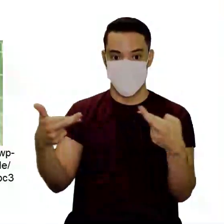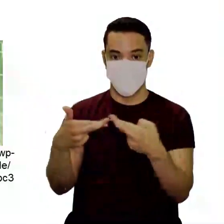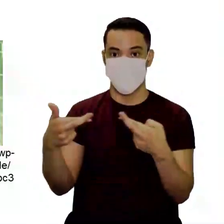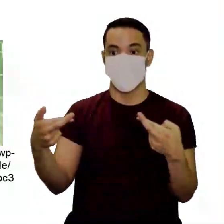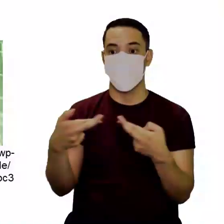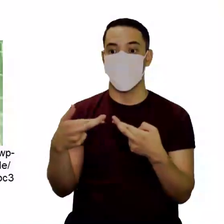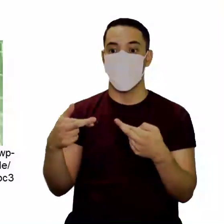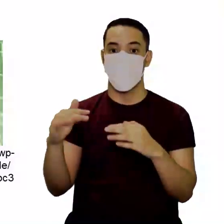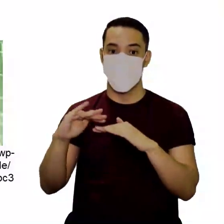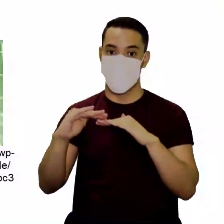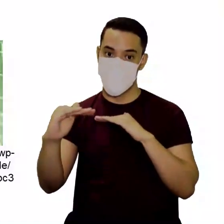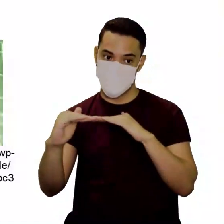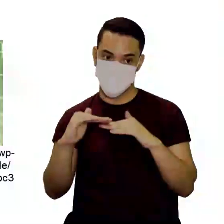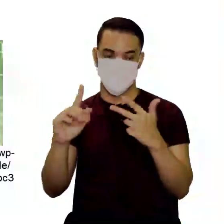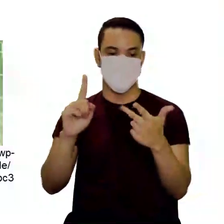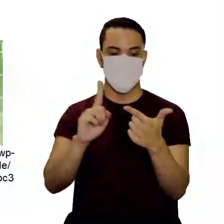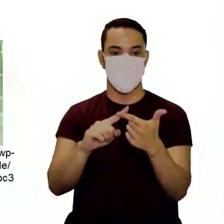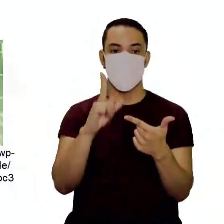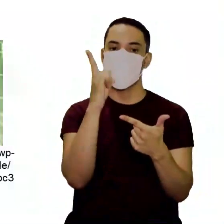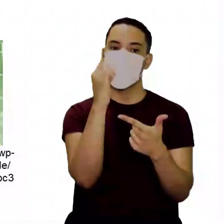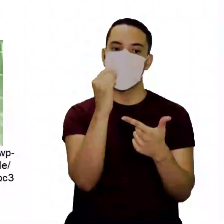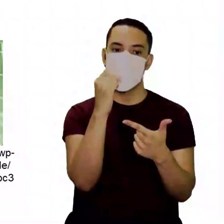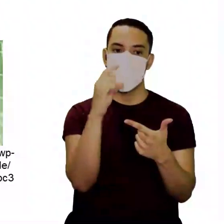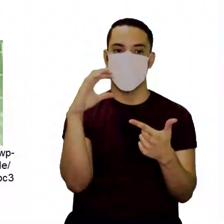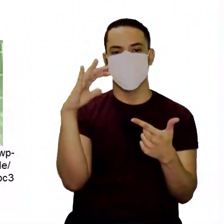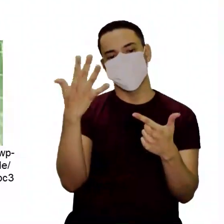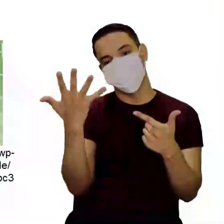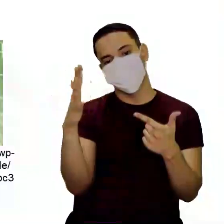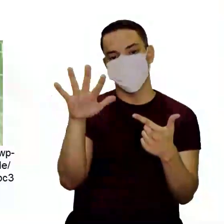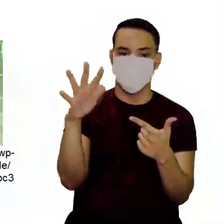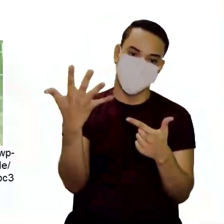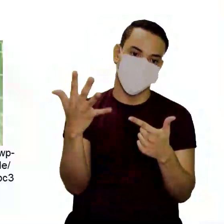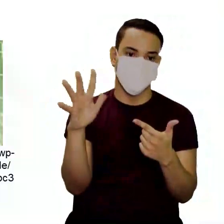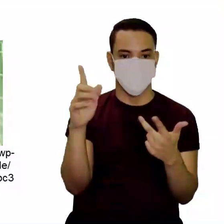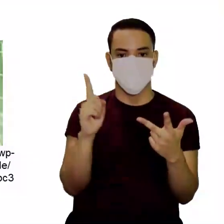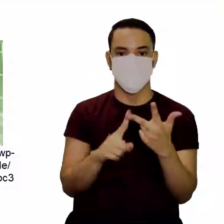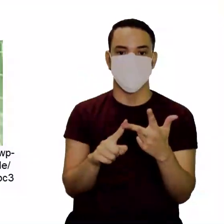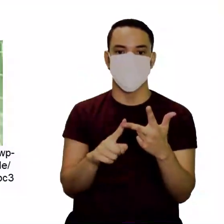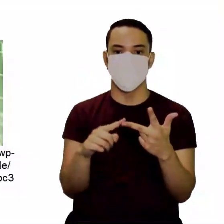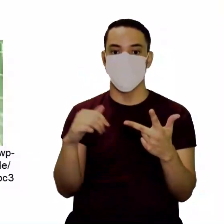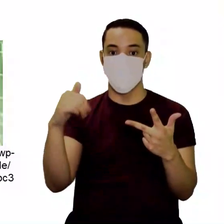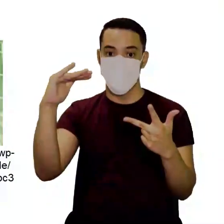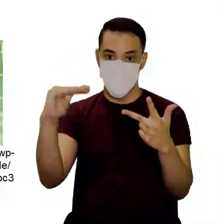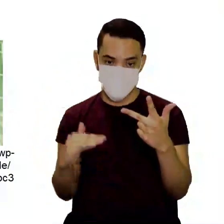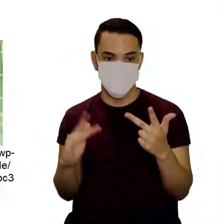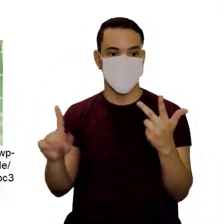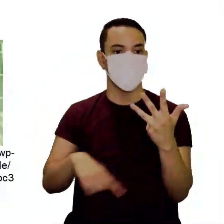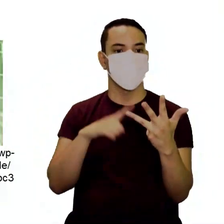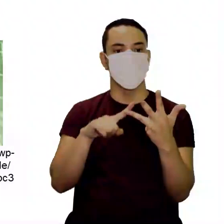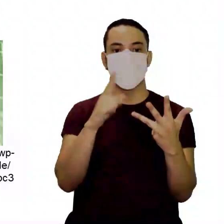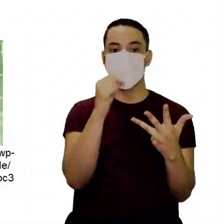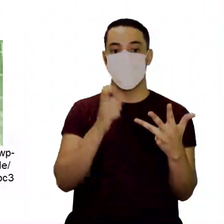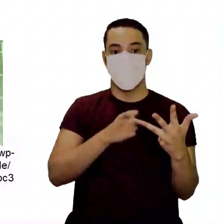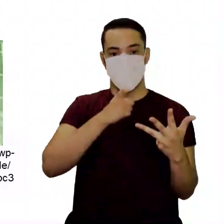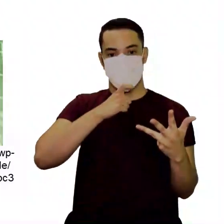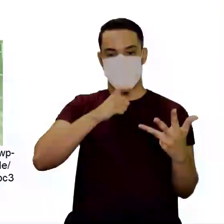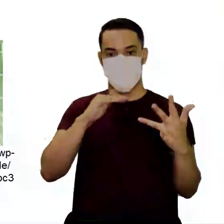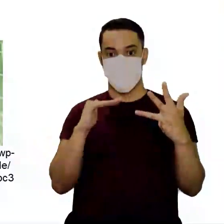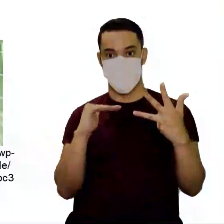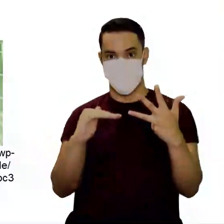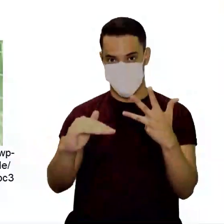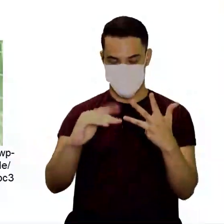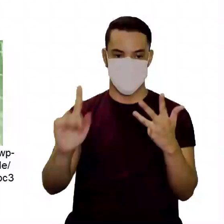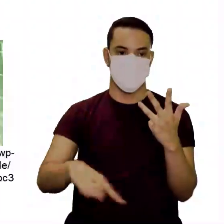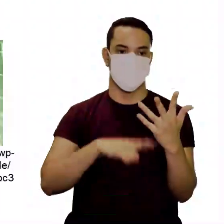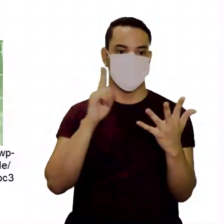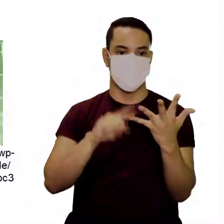água morna, resistência baixa, água fria, resistência média, água